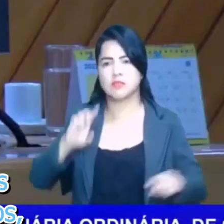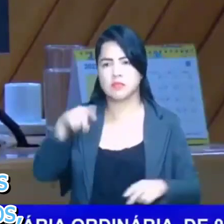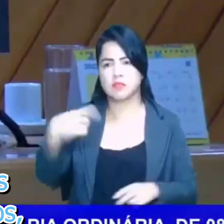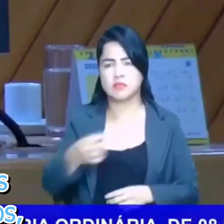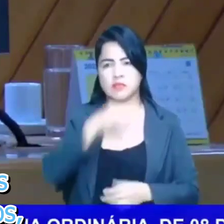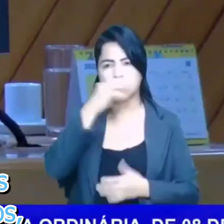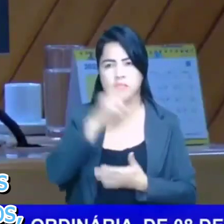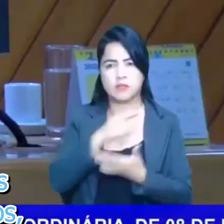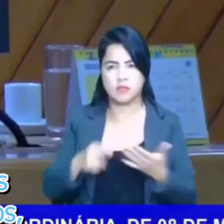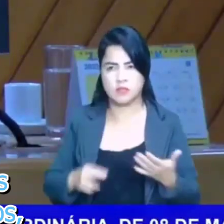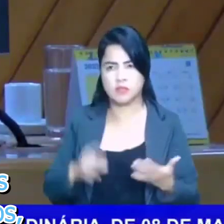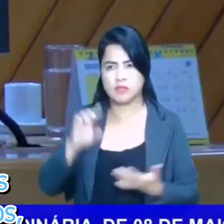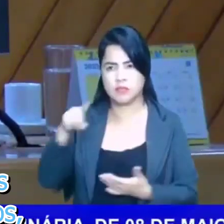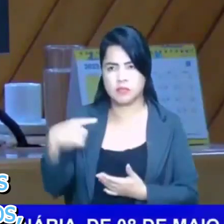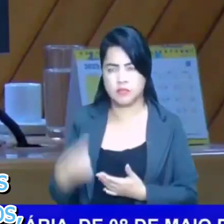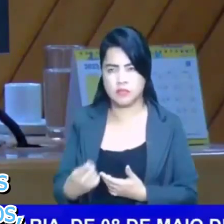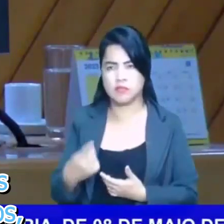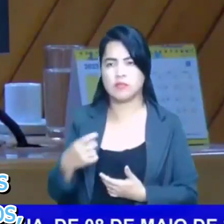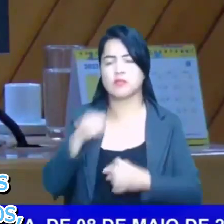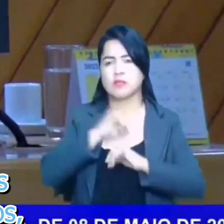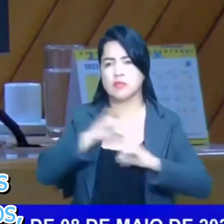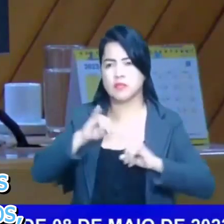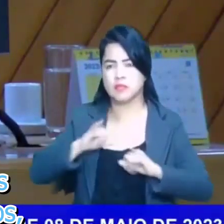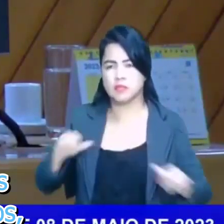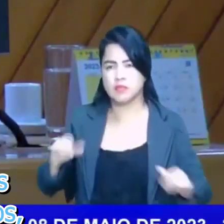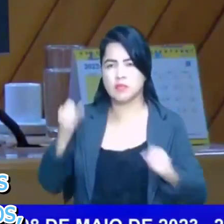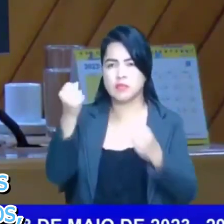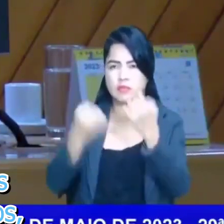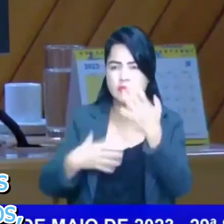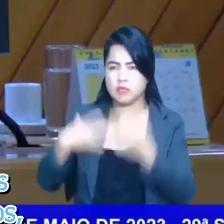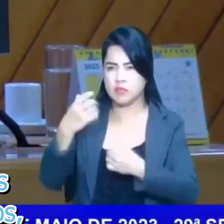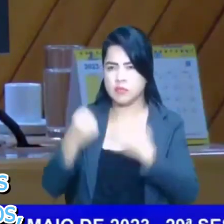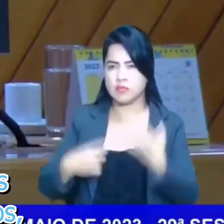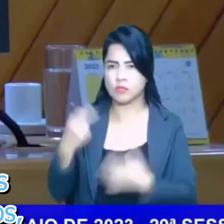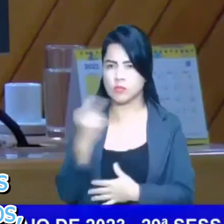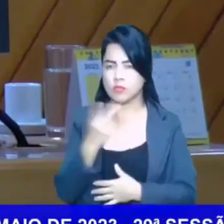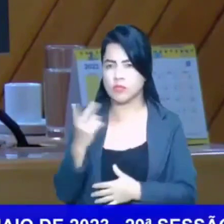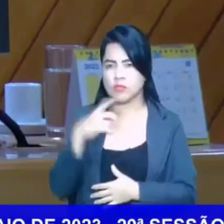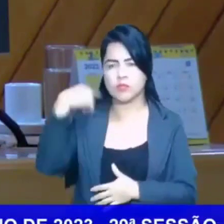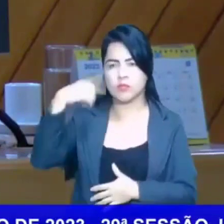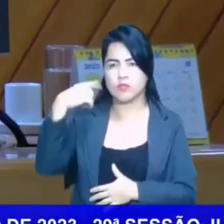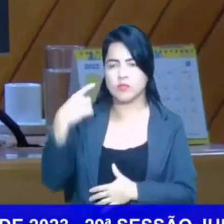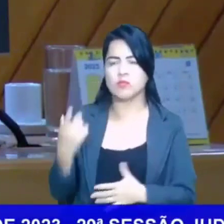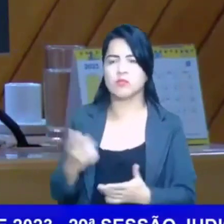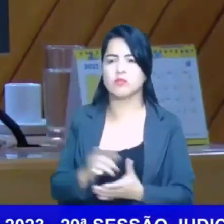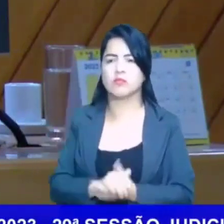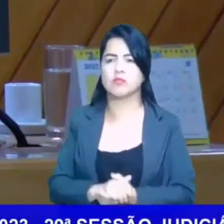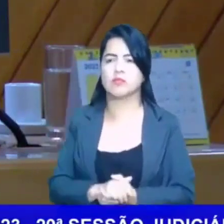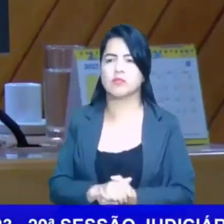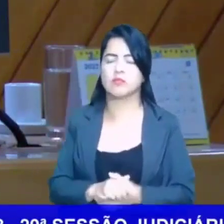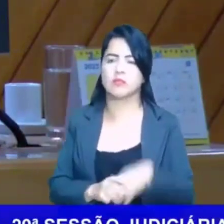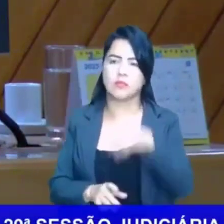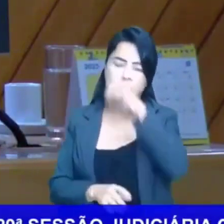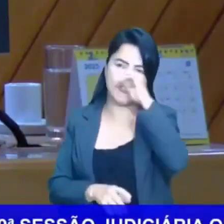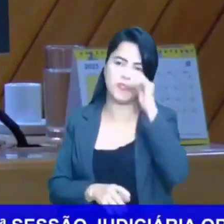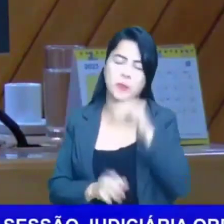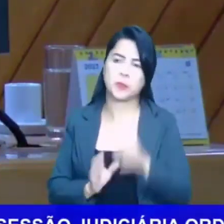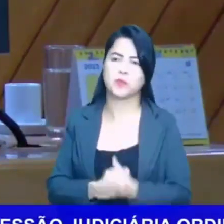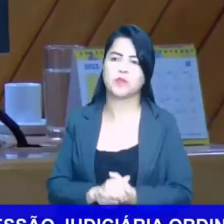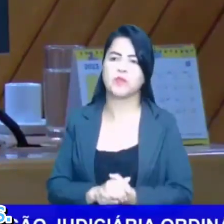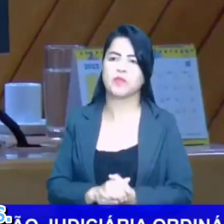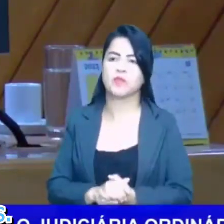relatório e depois das manifestações esclarecedoras dos dois advogados, eu,